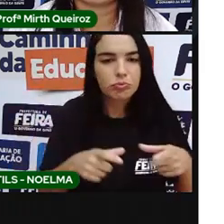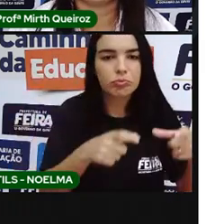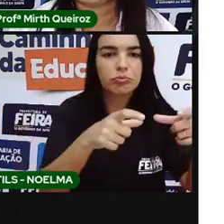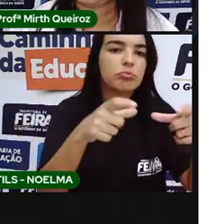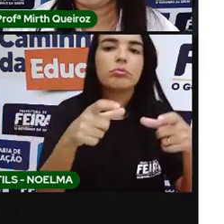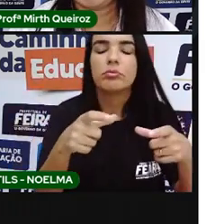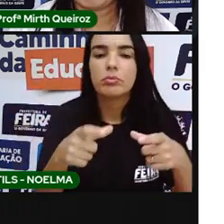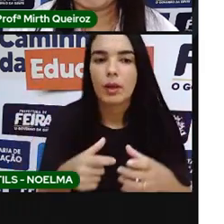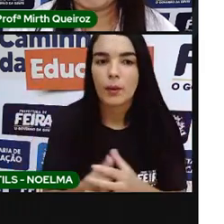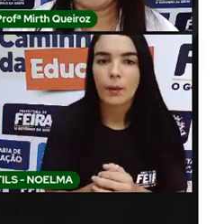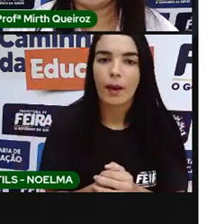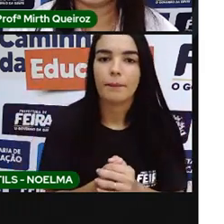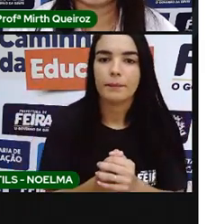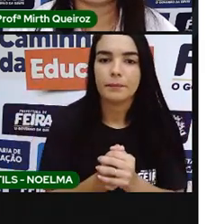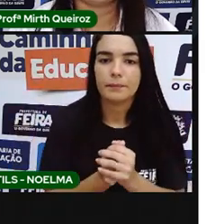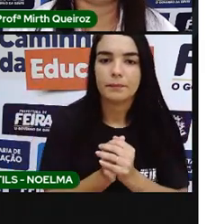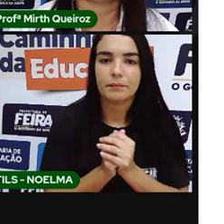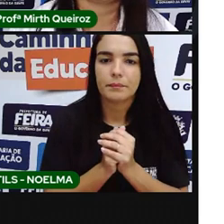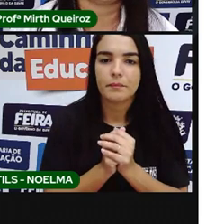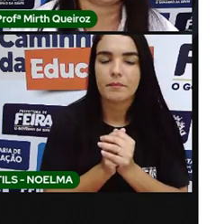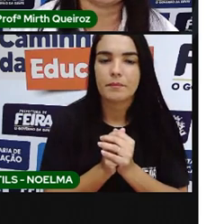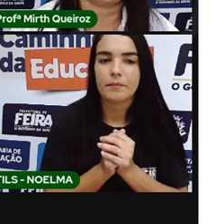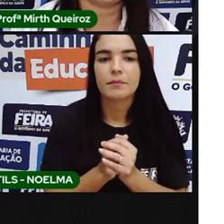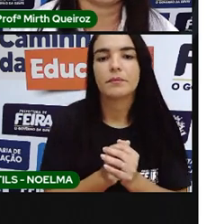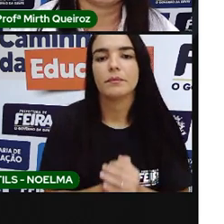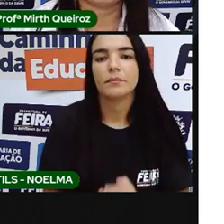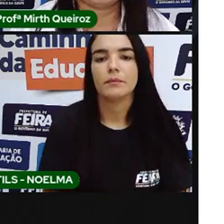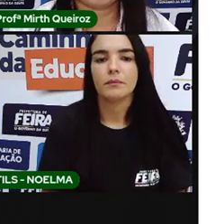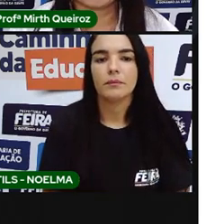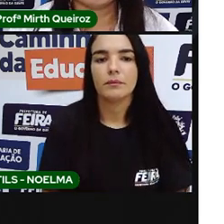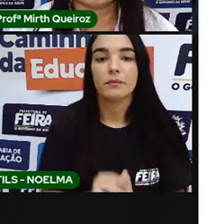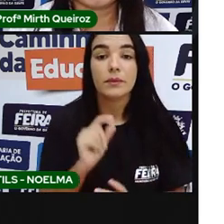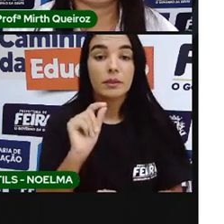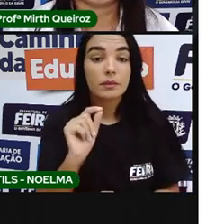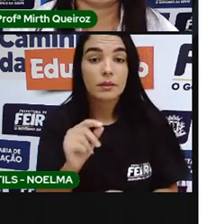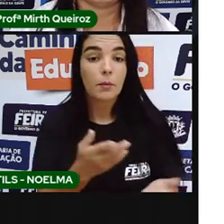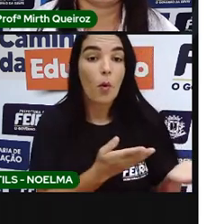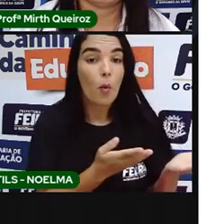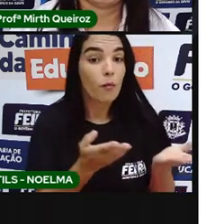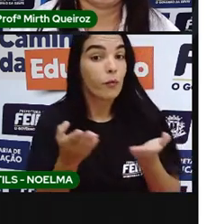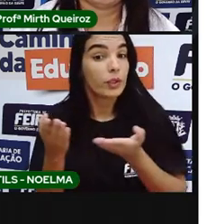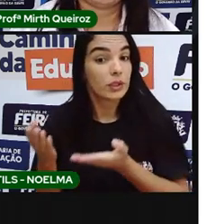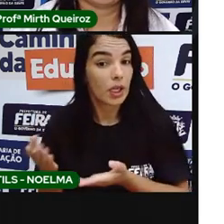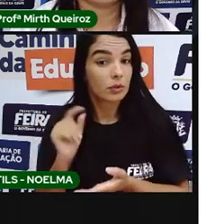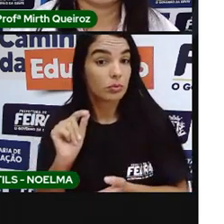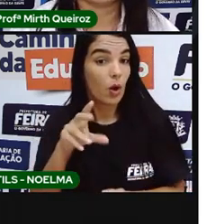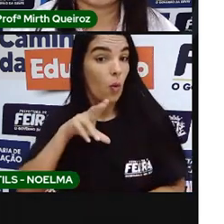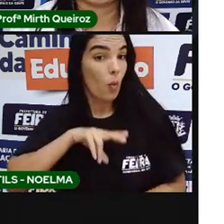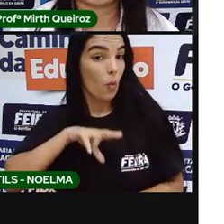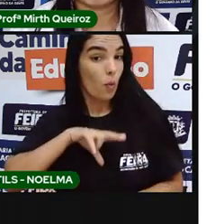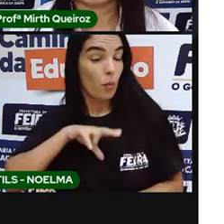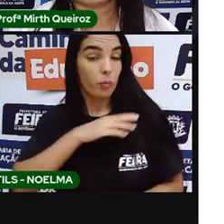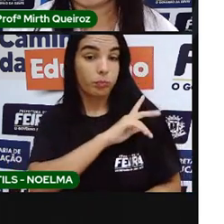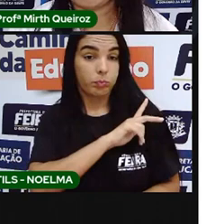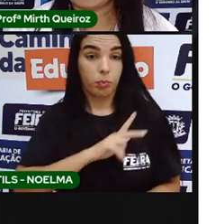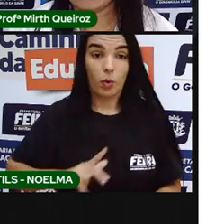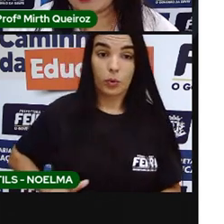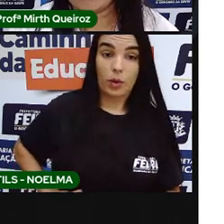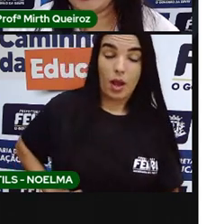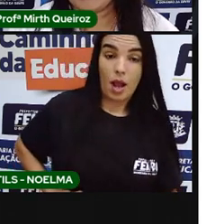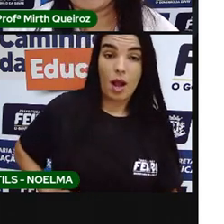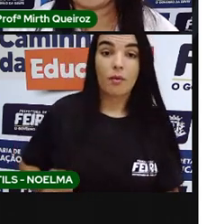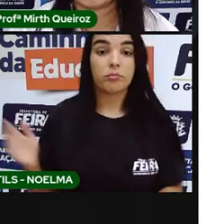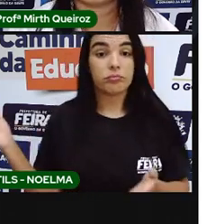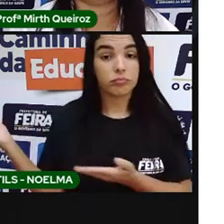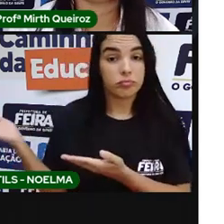Elas aconteciam é muito naturalmente naquela época ele foi convidado aí é pelo governo português alguém